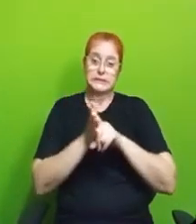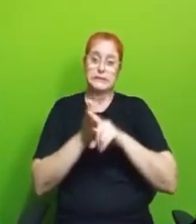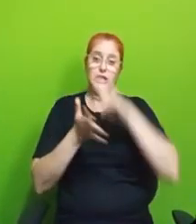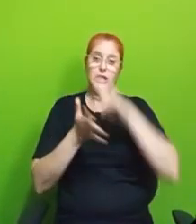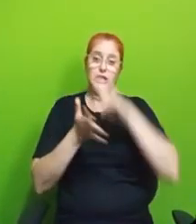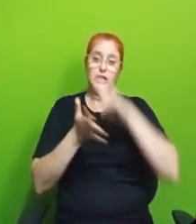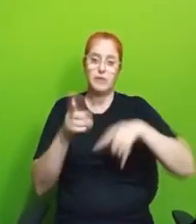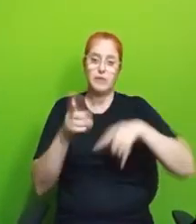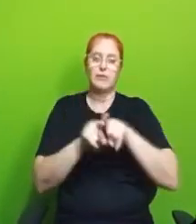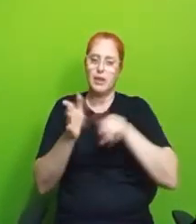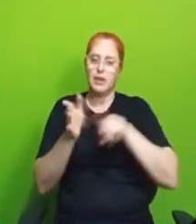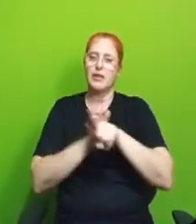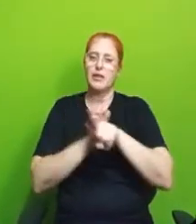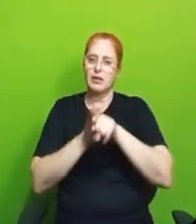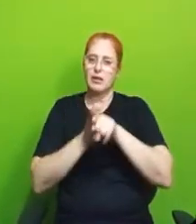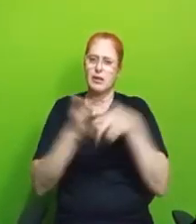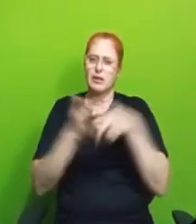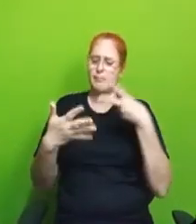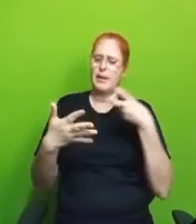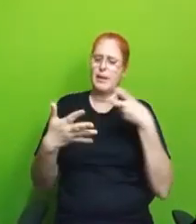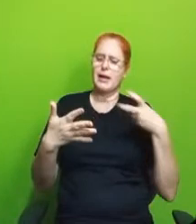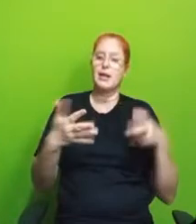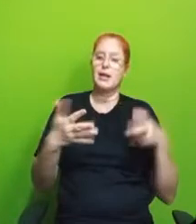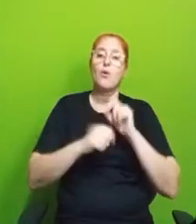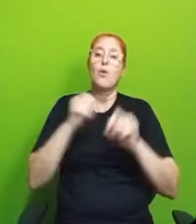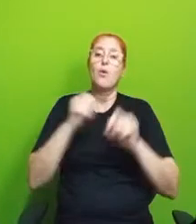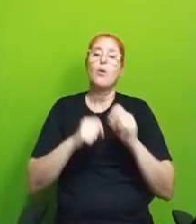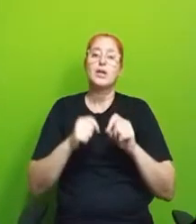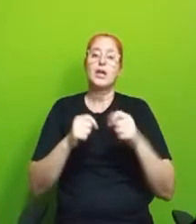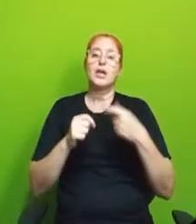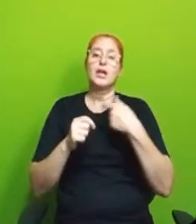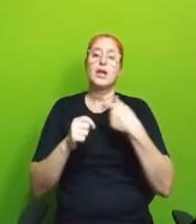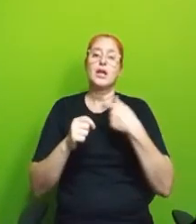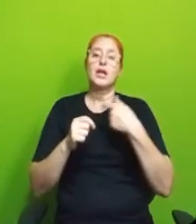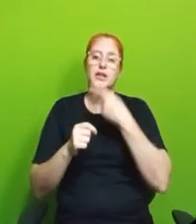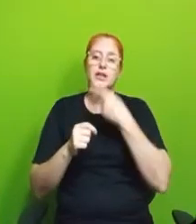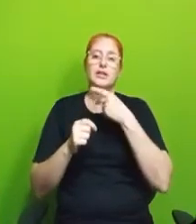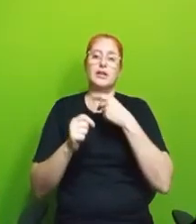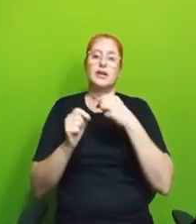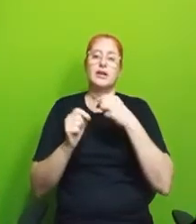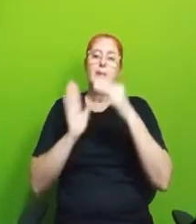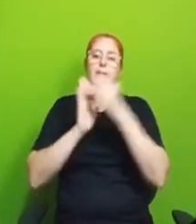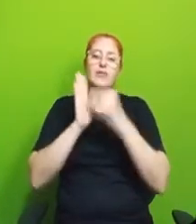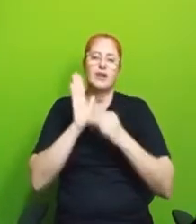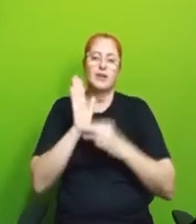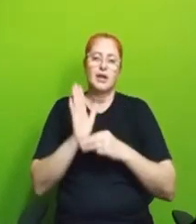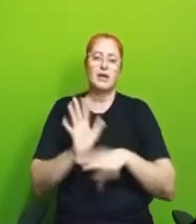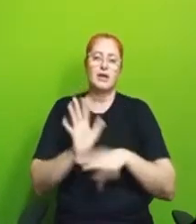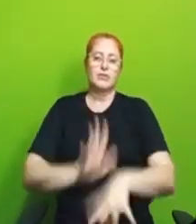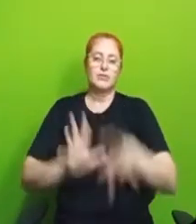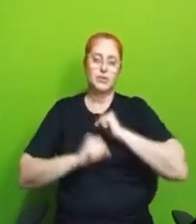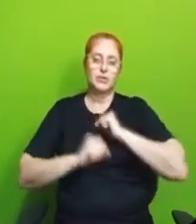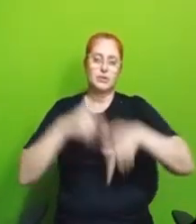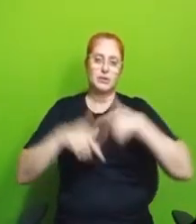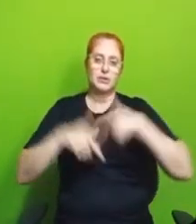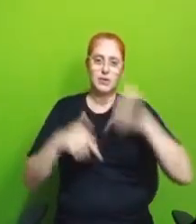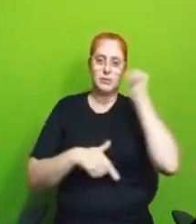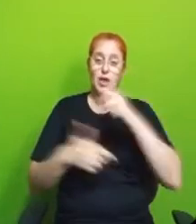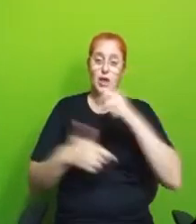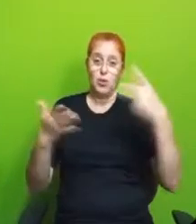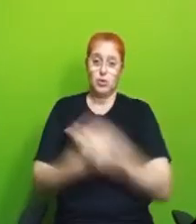também identificando que aquilo que eu chamei de modalidades de apropriação do trabalho das mulheres, que acontecia na